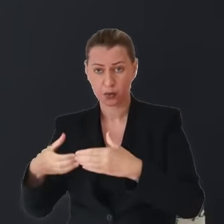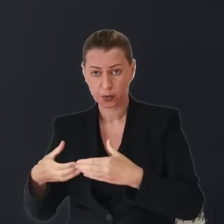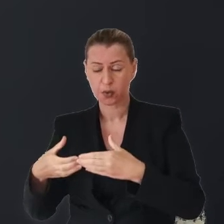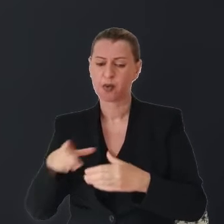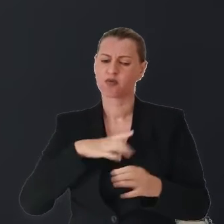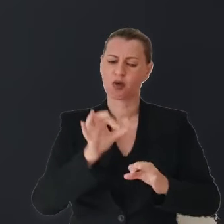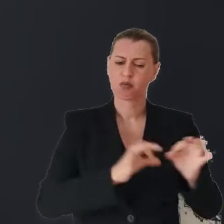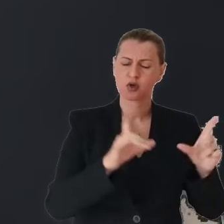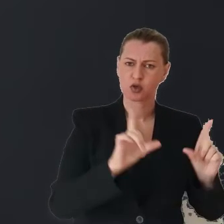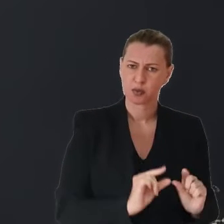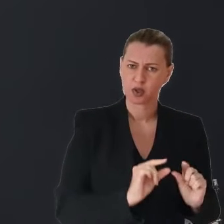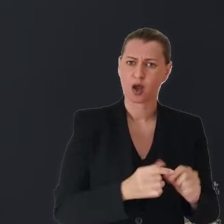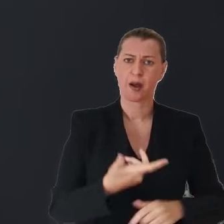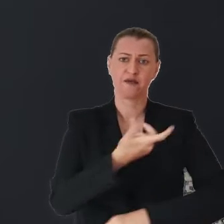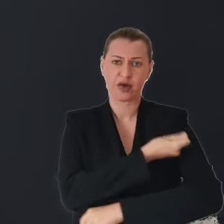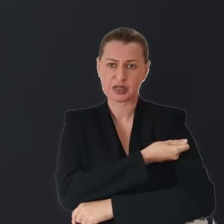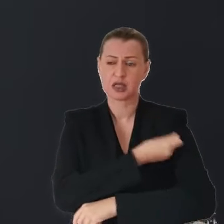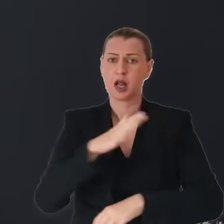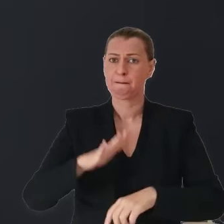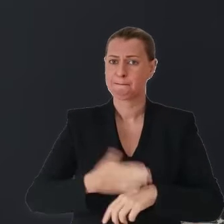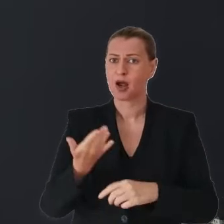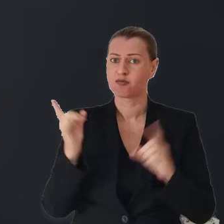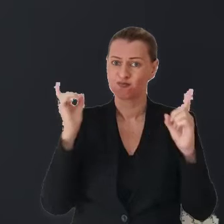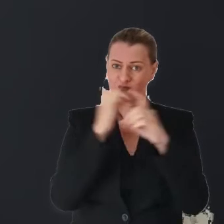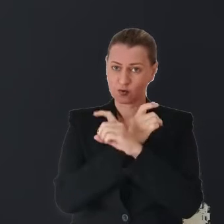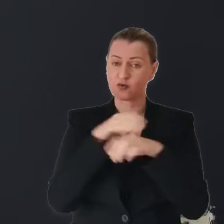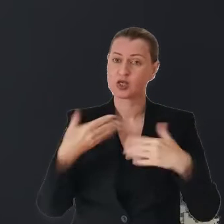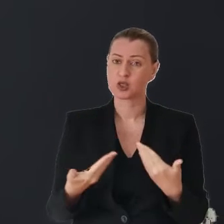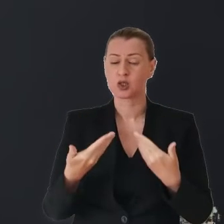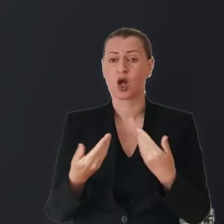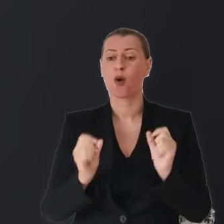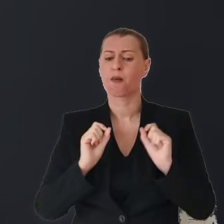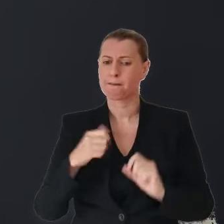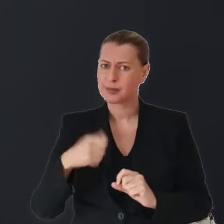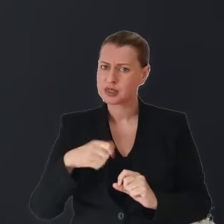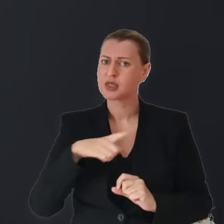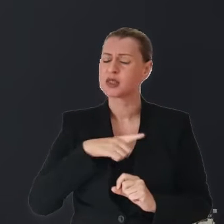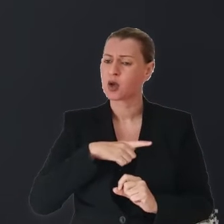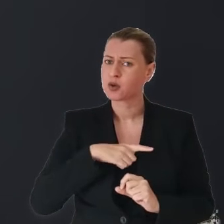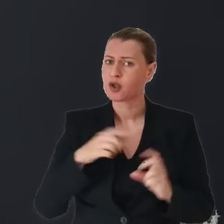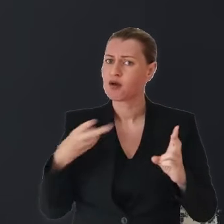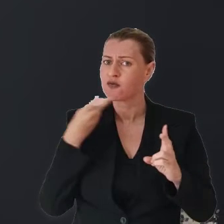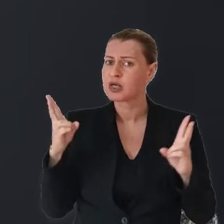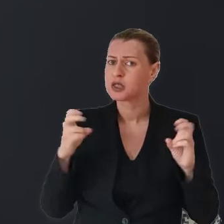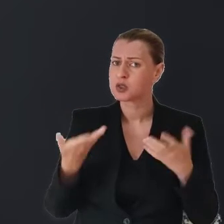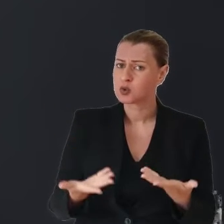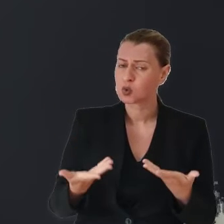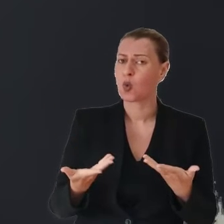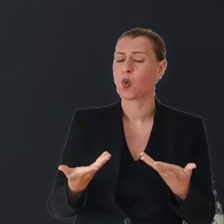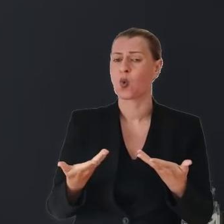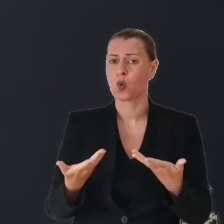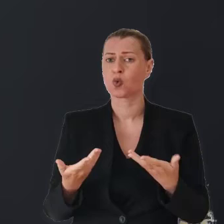digo menores, mas, por exemplo, vacinas é muito mais complexo, então realmente vai precisar passar pela CONEP. Mas, às vezes, tem